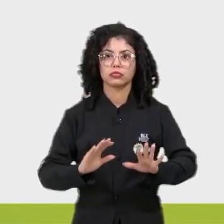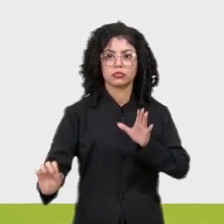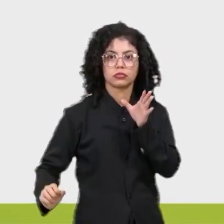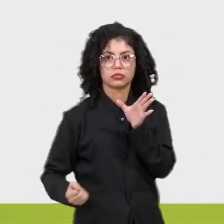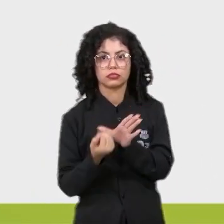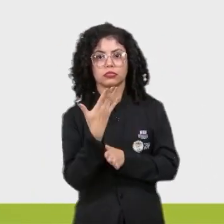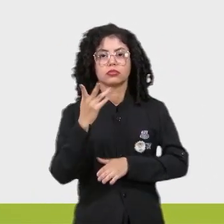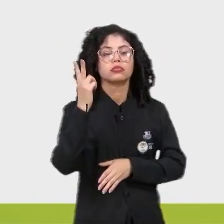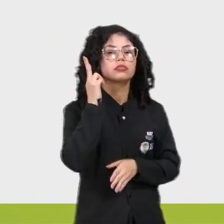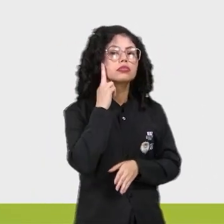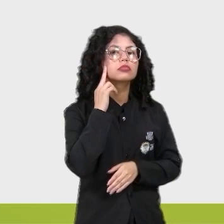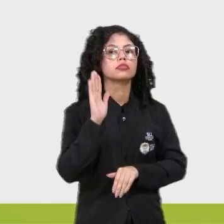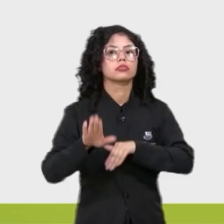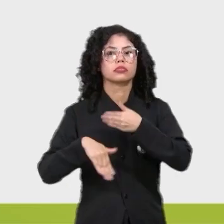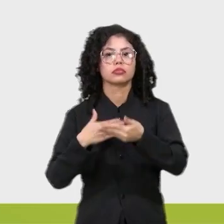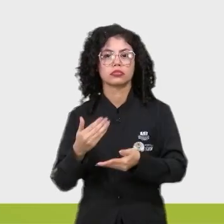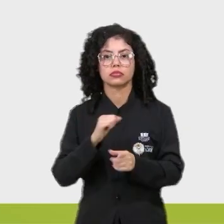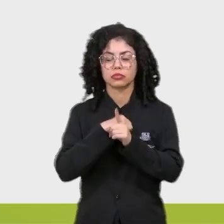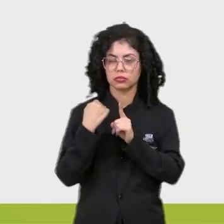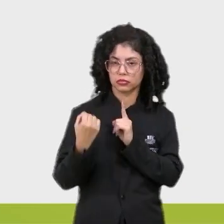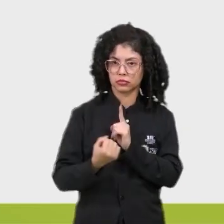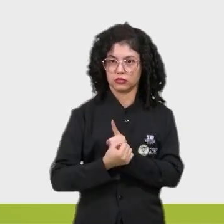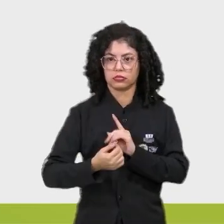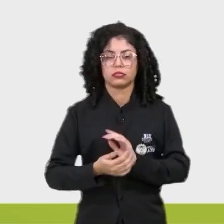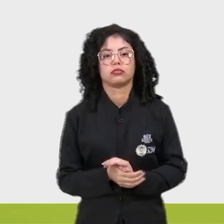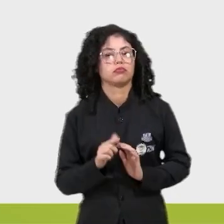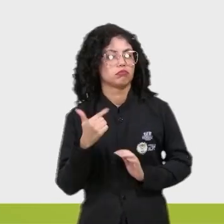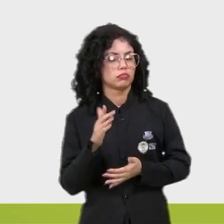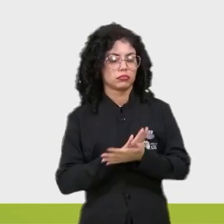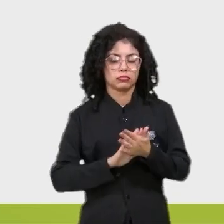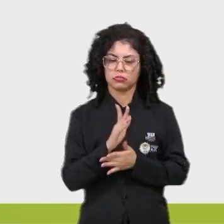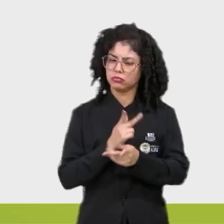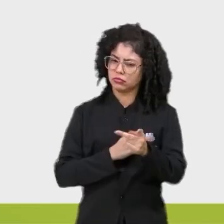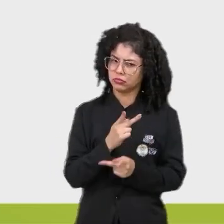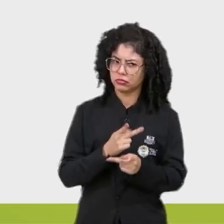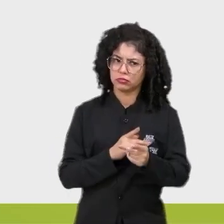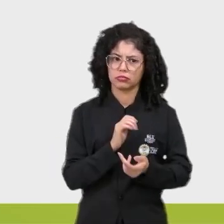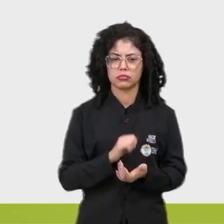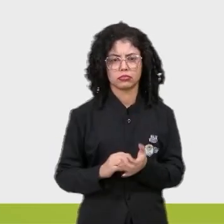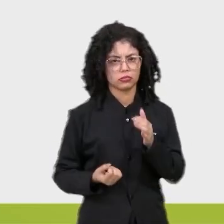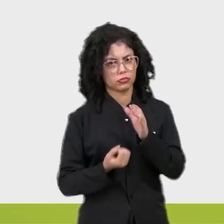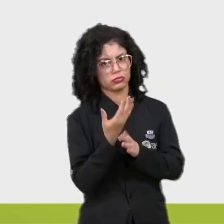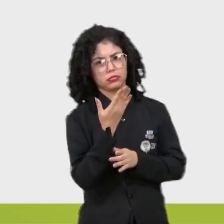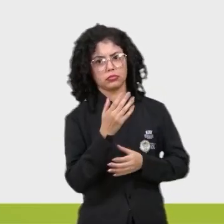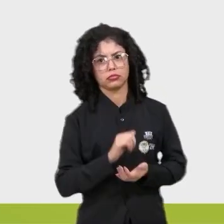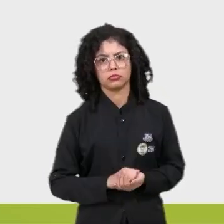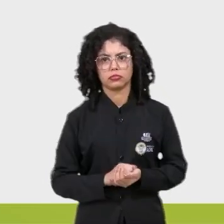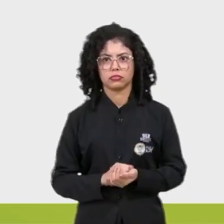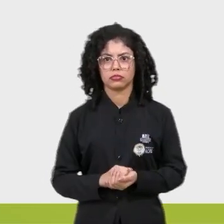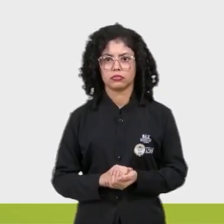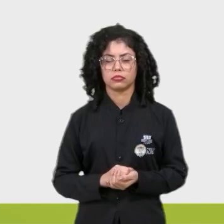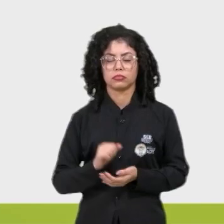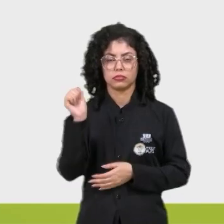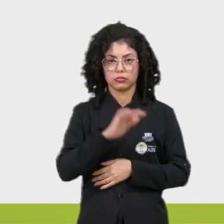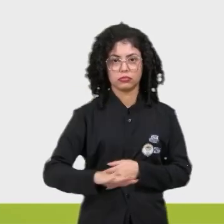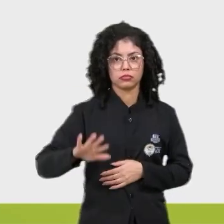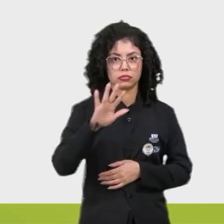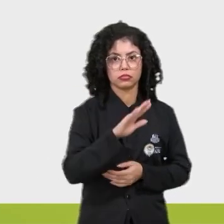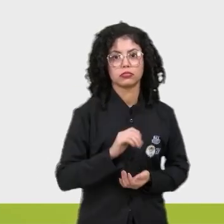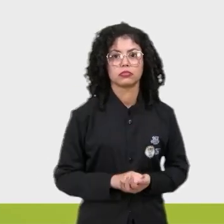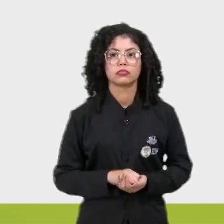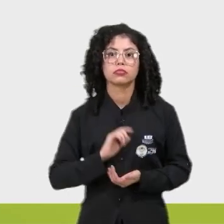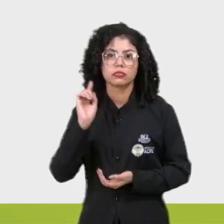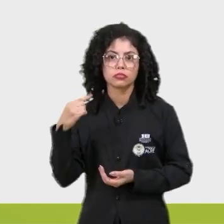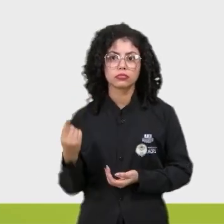surgem naturalmente aí na sociedade, tá? Sem nenhum planejamento prévio, né? Planejamento de forma geral, tá?